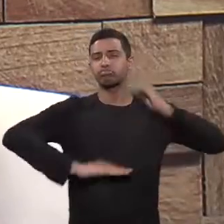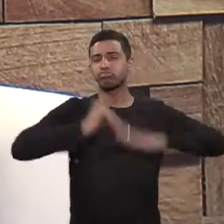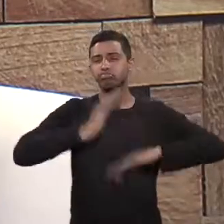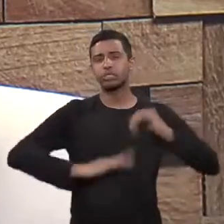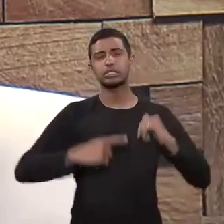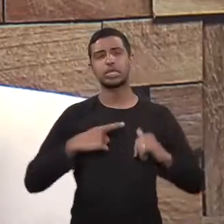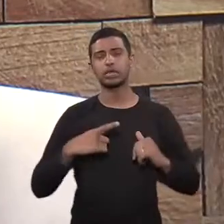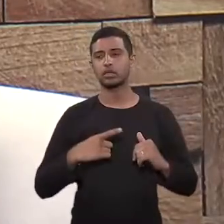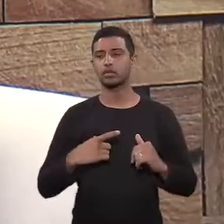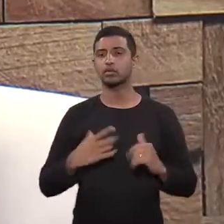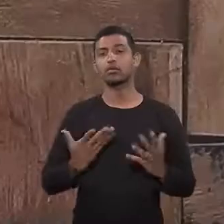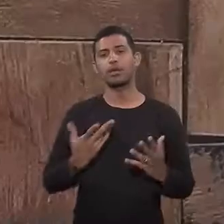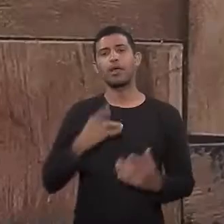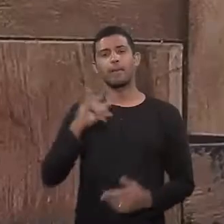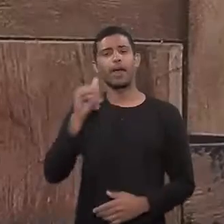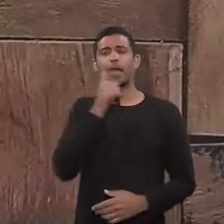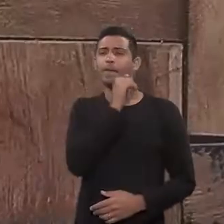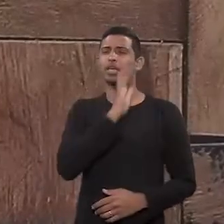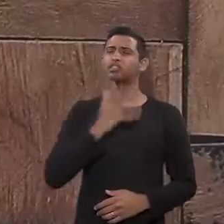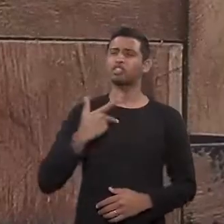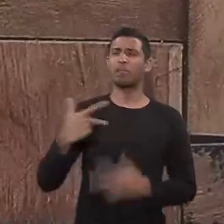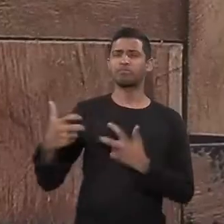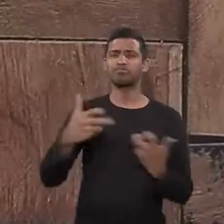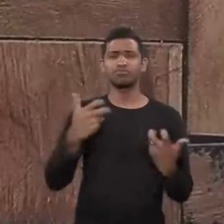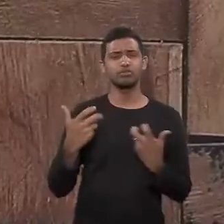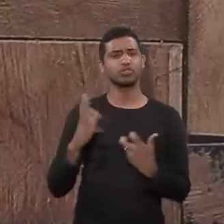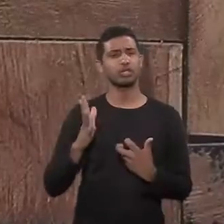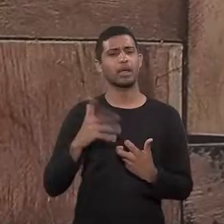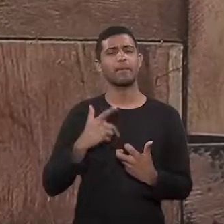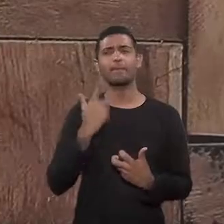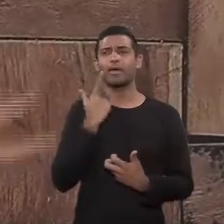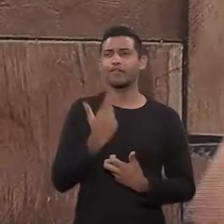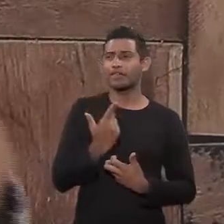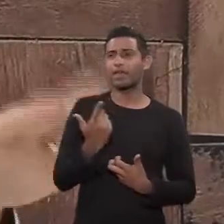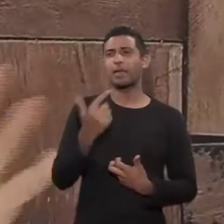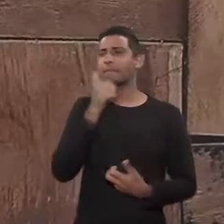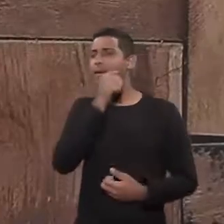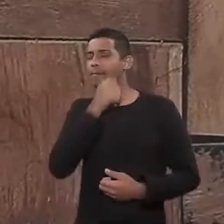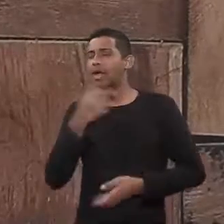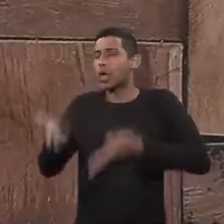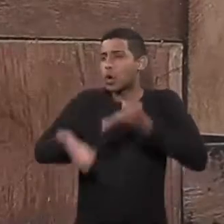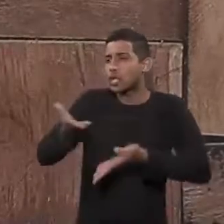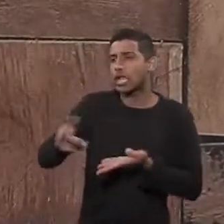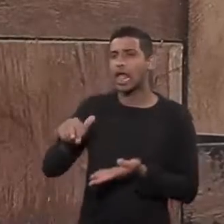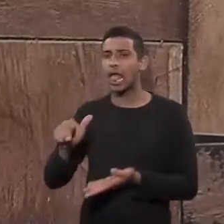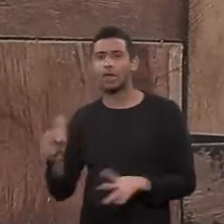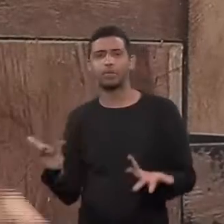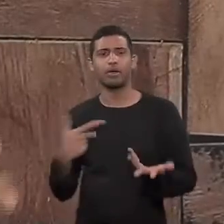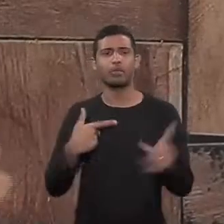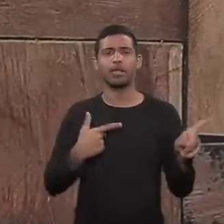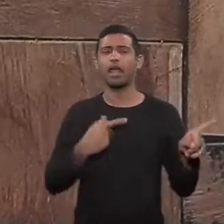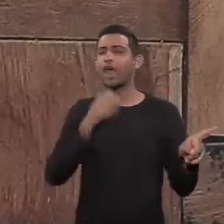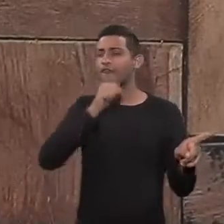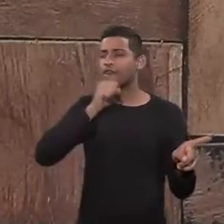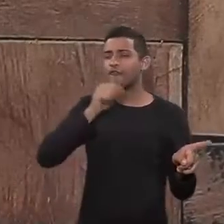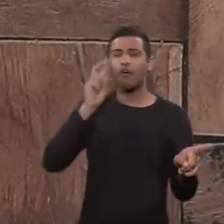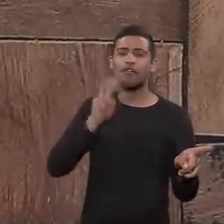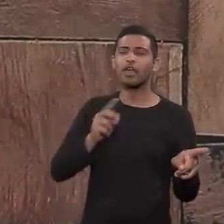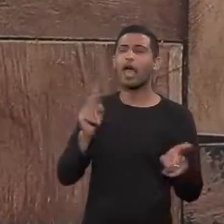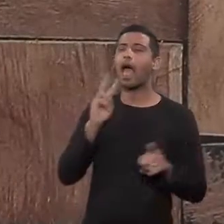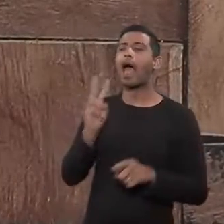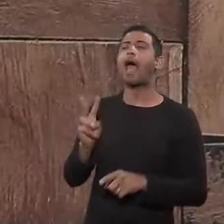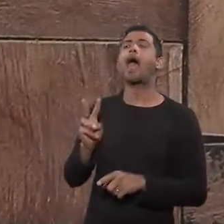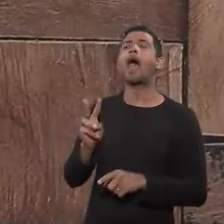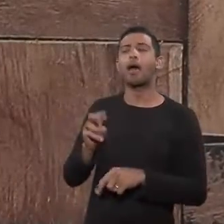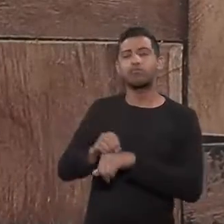tinha um dom. Eu acho que meus pais já tinham percebido também, né? Mas naquela coisa assim, minha mãe cuidando do meu irmão e tal, foi a minha avó que deu aquelas